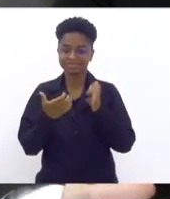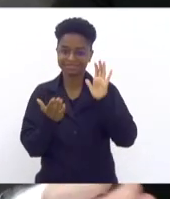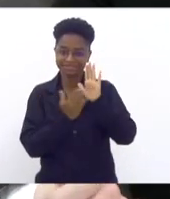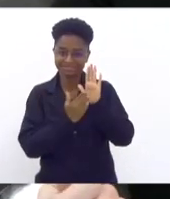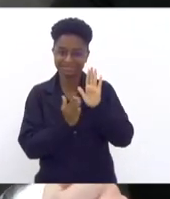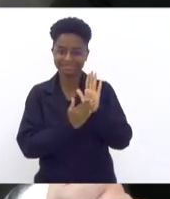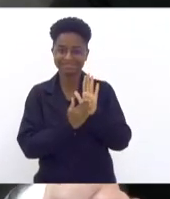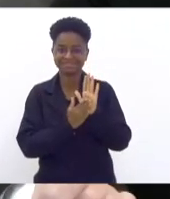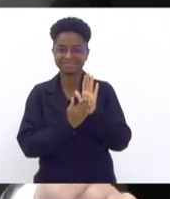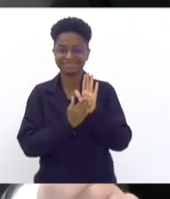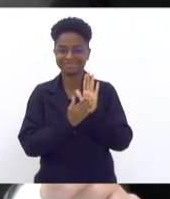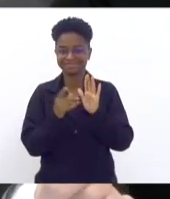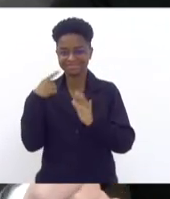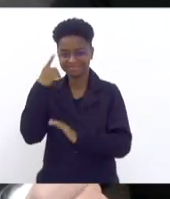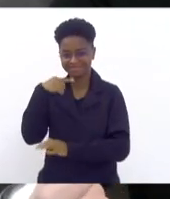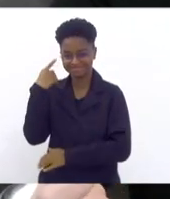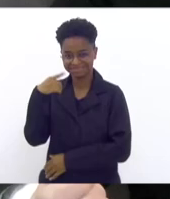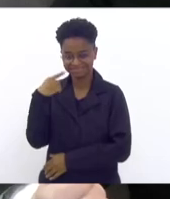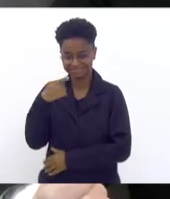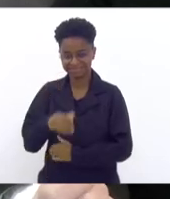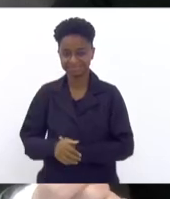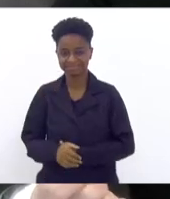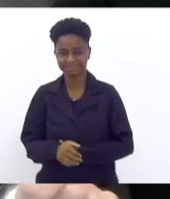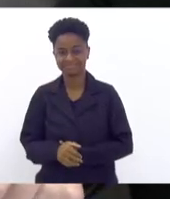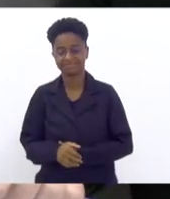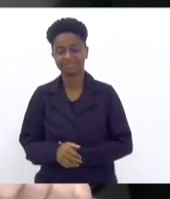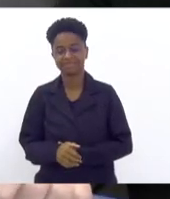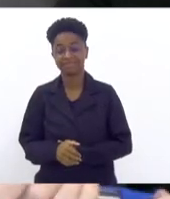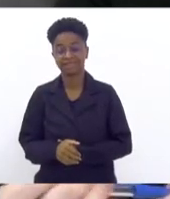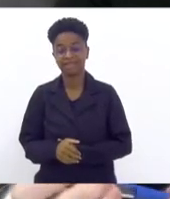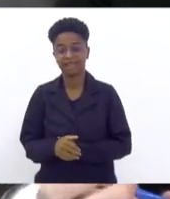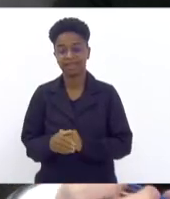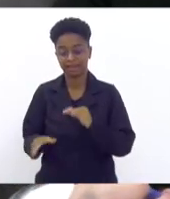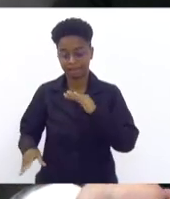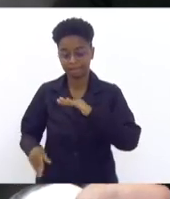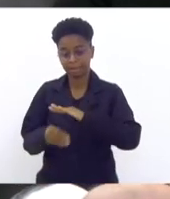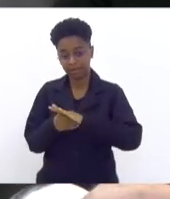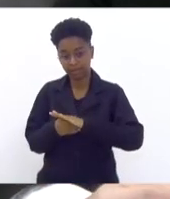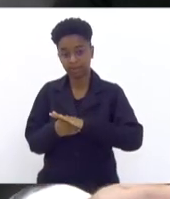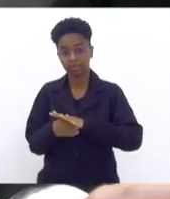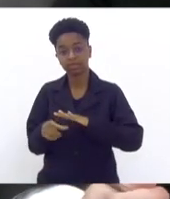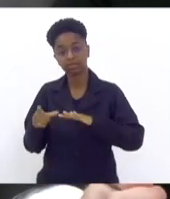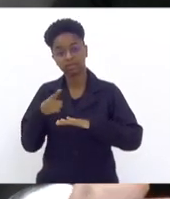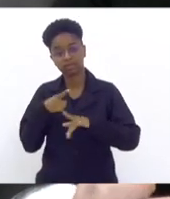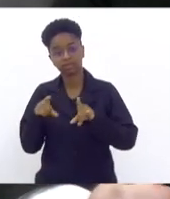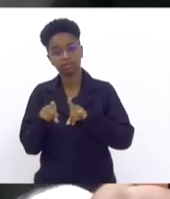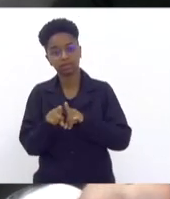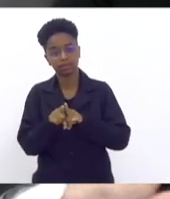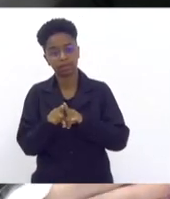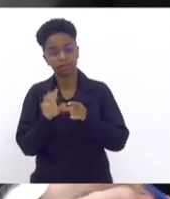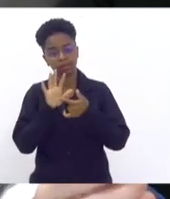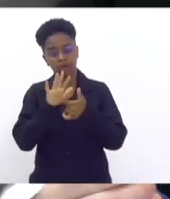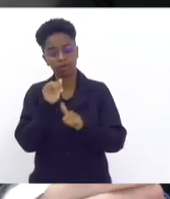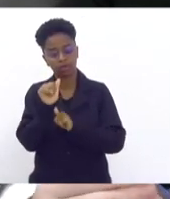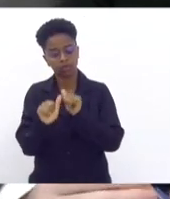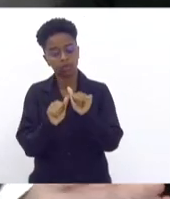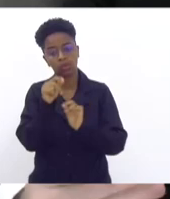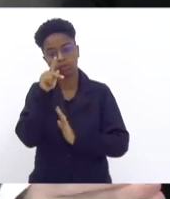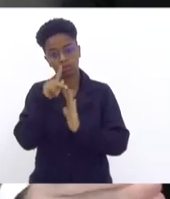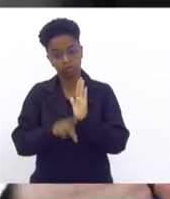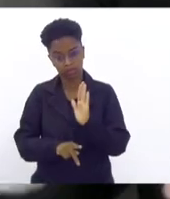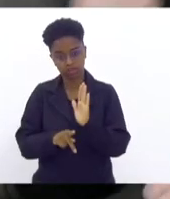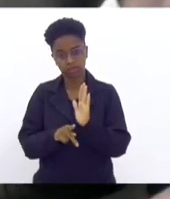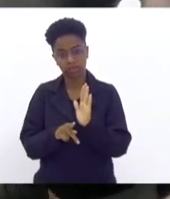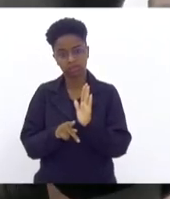deputado Delaroli que essa emenda contemplasse a alteração do projeto para